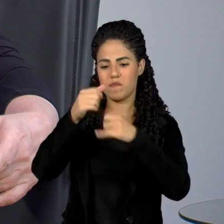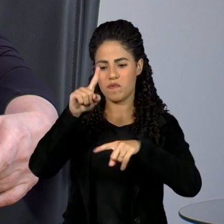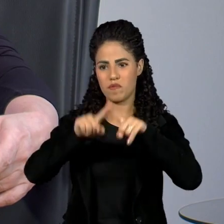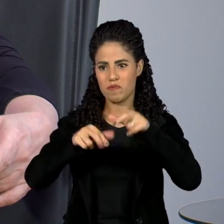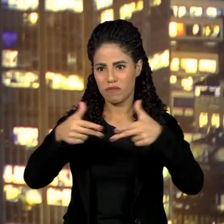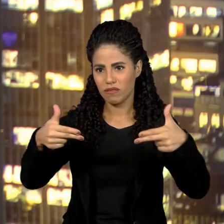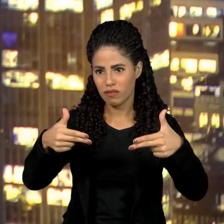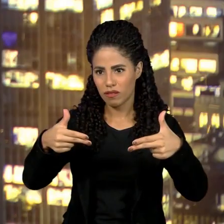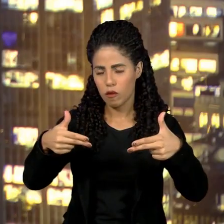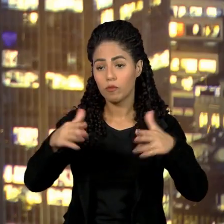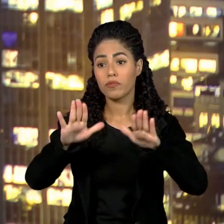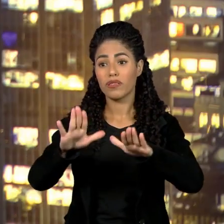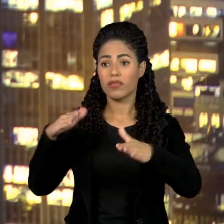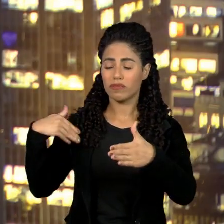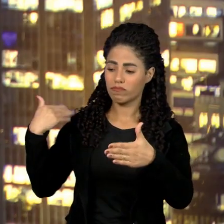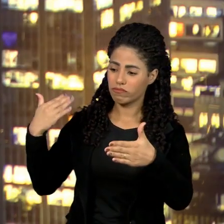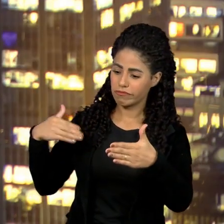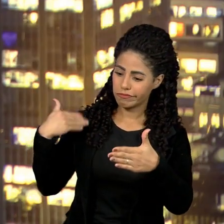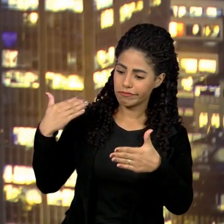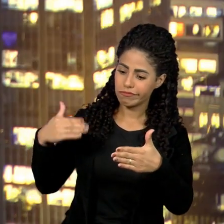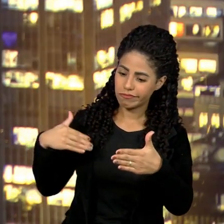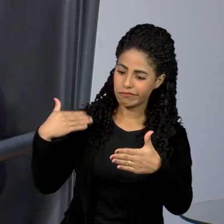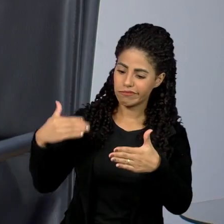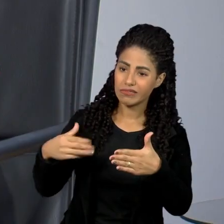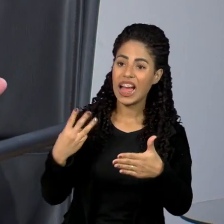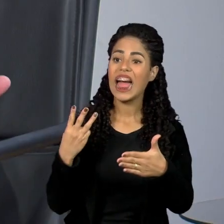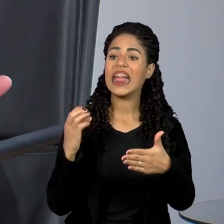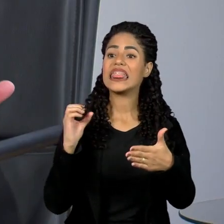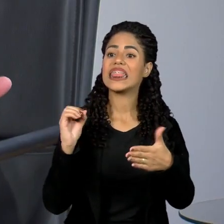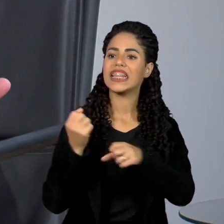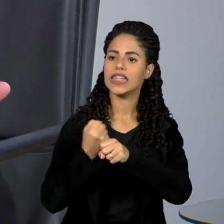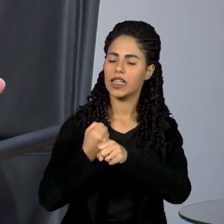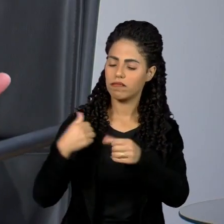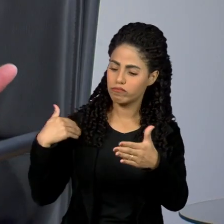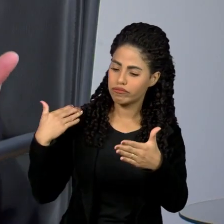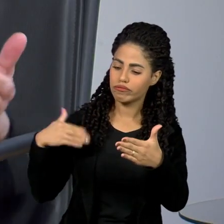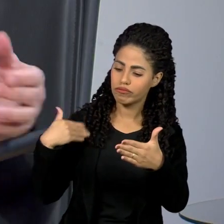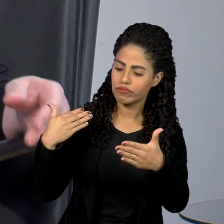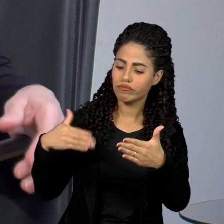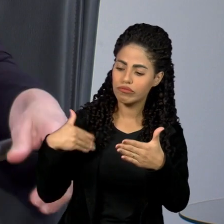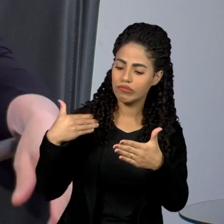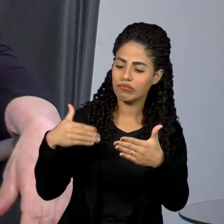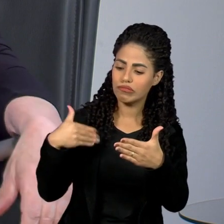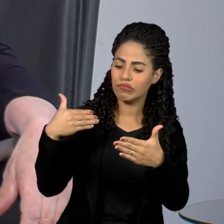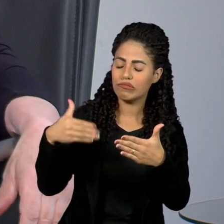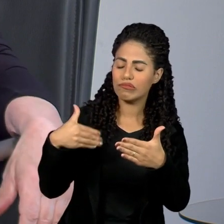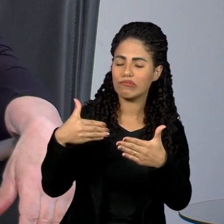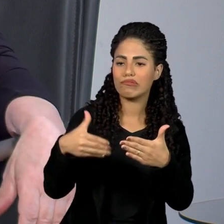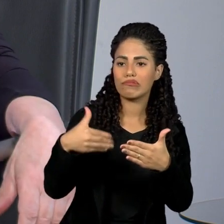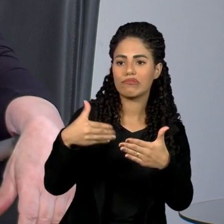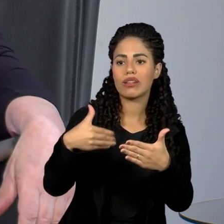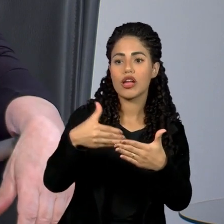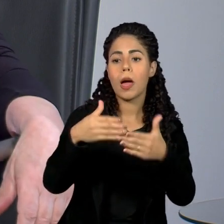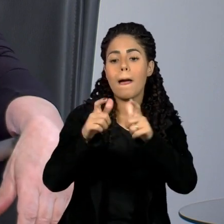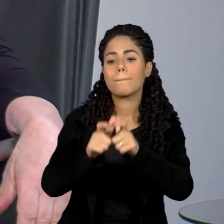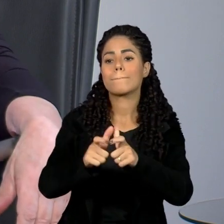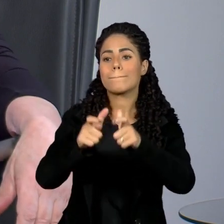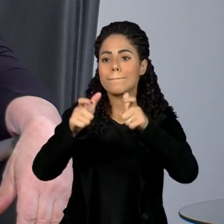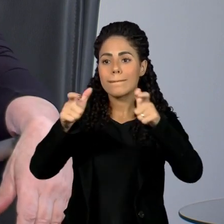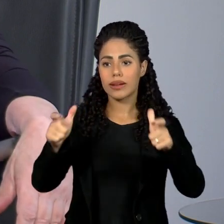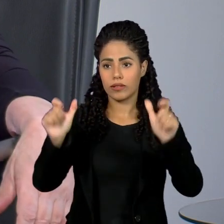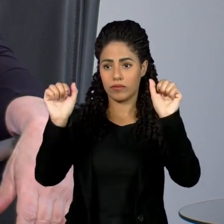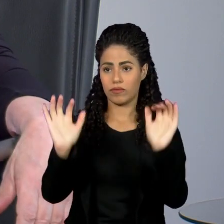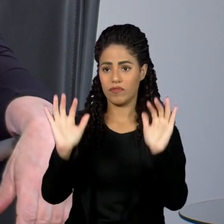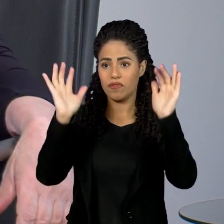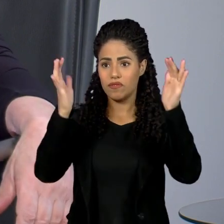né? Então, de lá para cá, e eu acho que isso é um reconhecimento, a maioria das